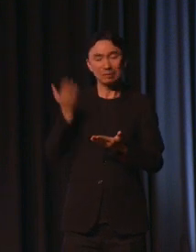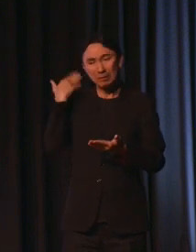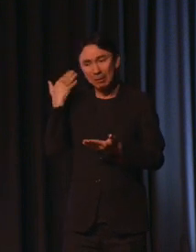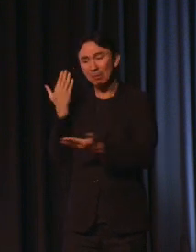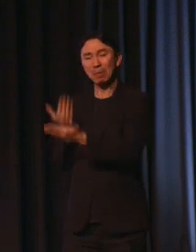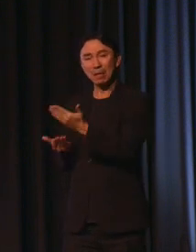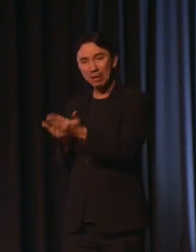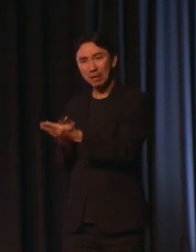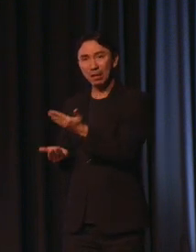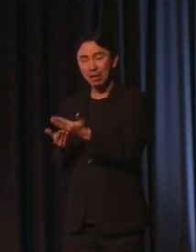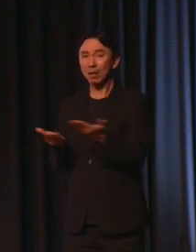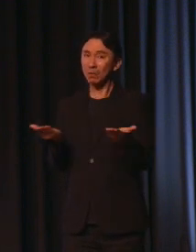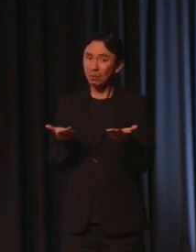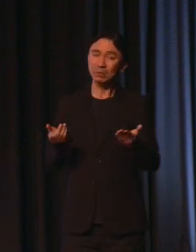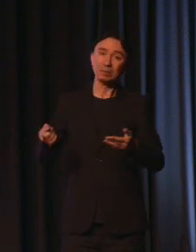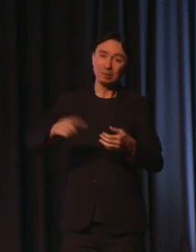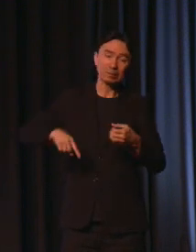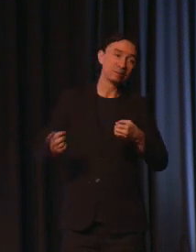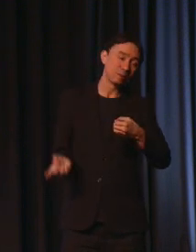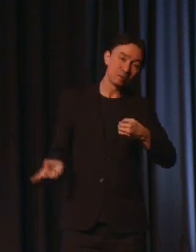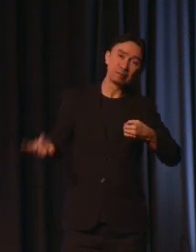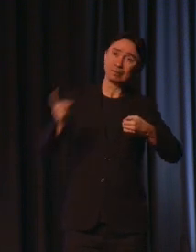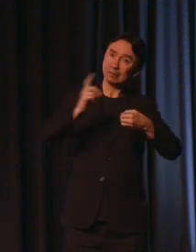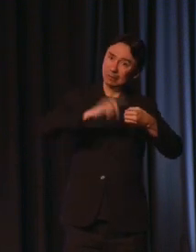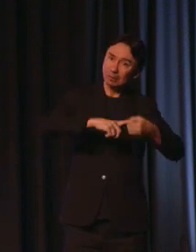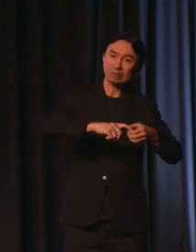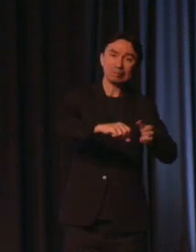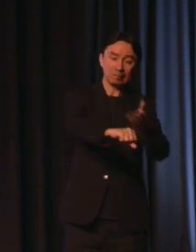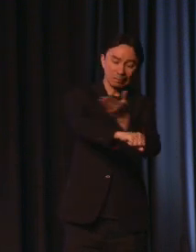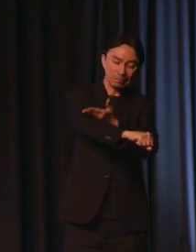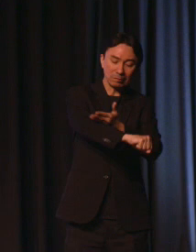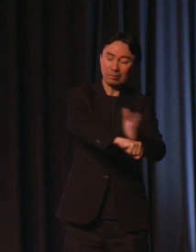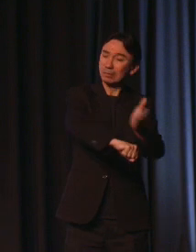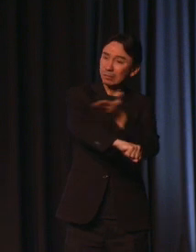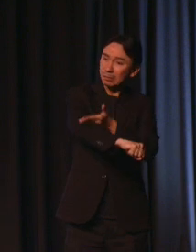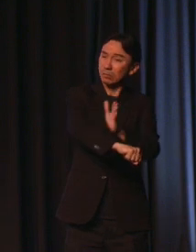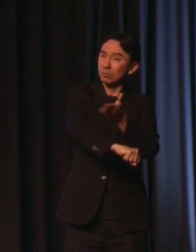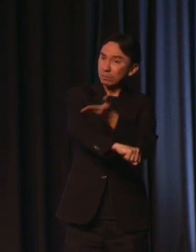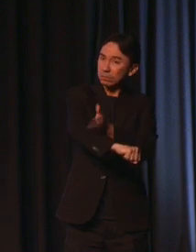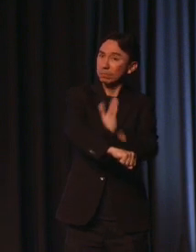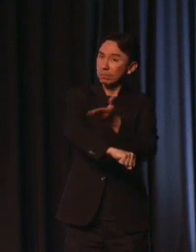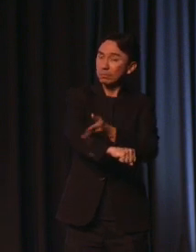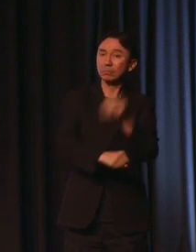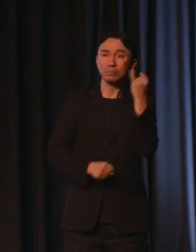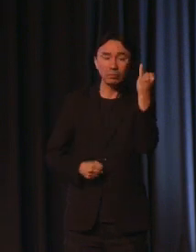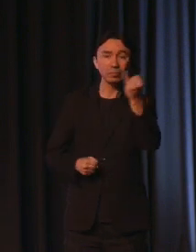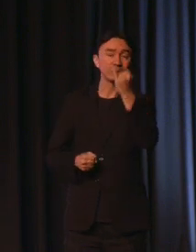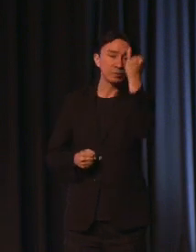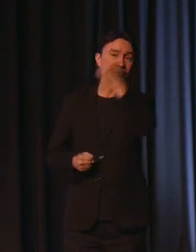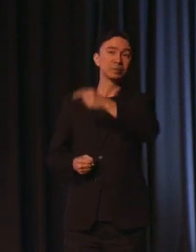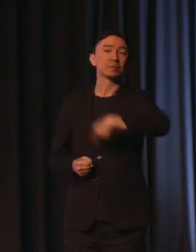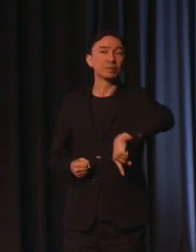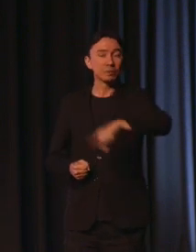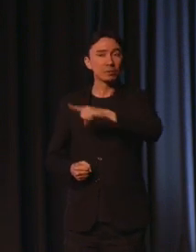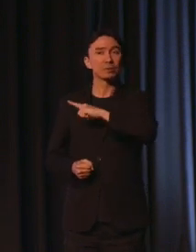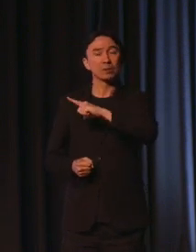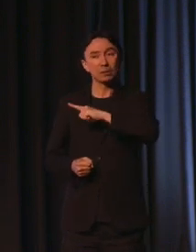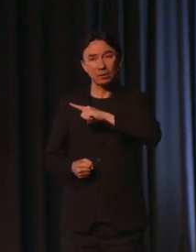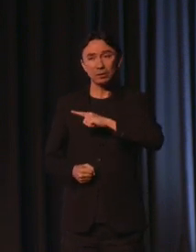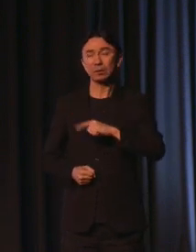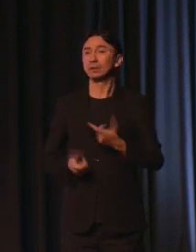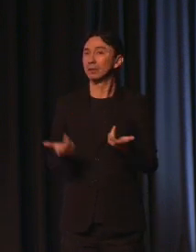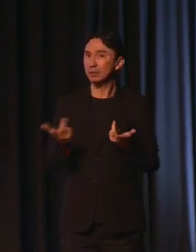essas capacitações que são tão importantes dentro das ações que nós desenvolvemos junto com os